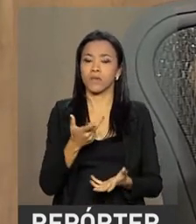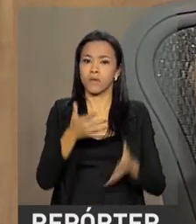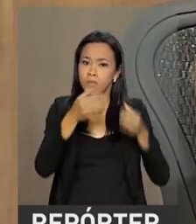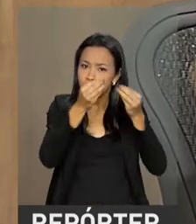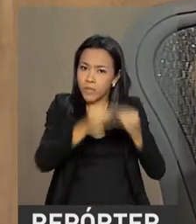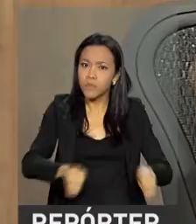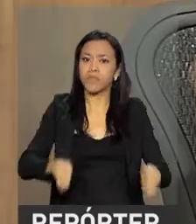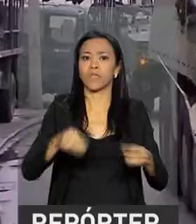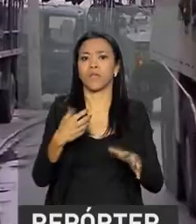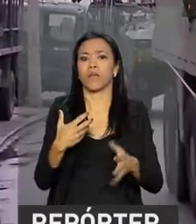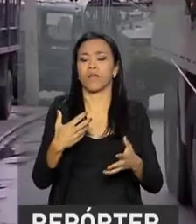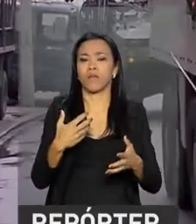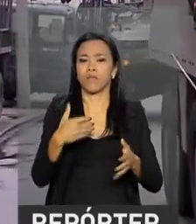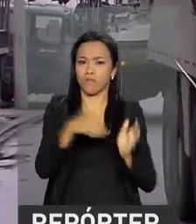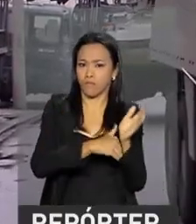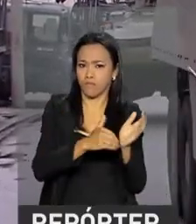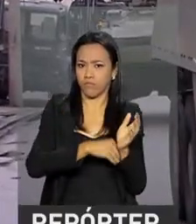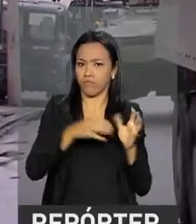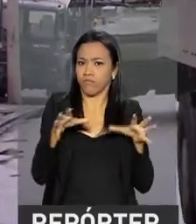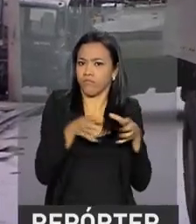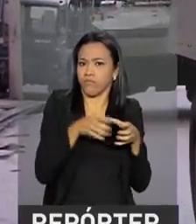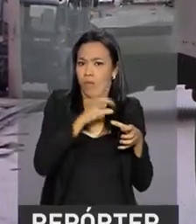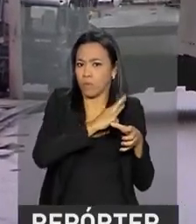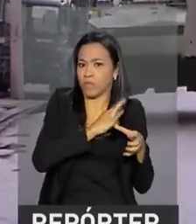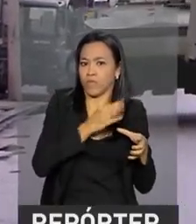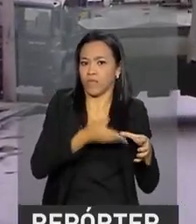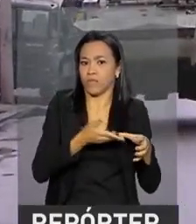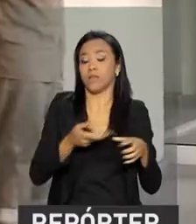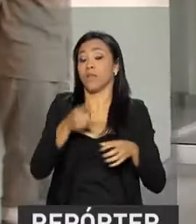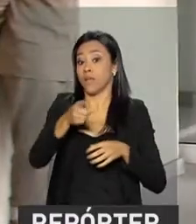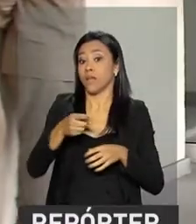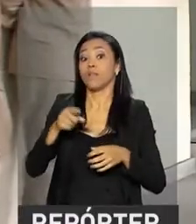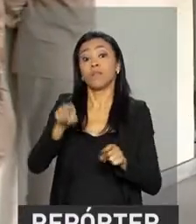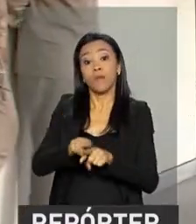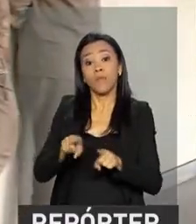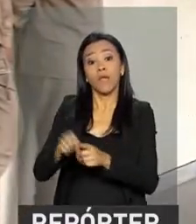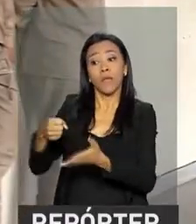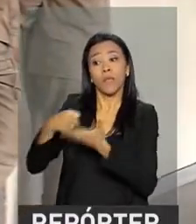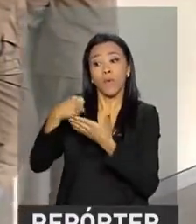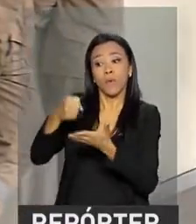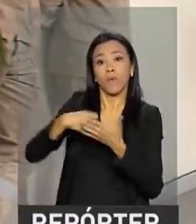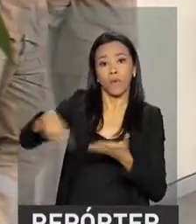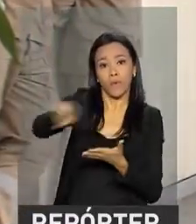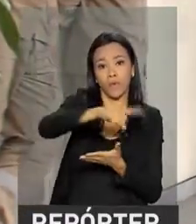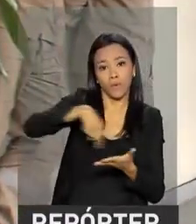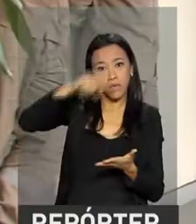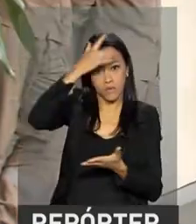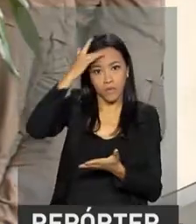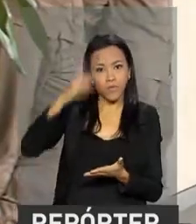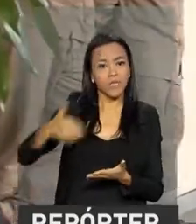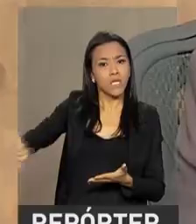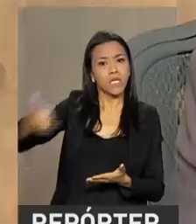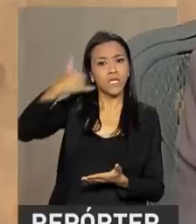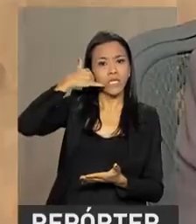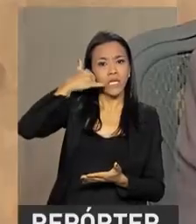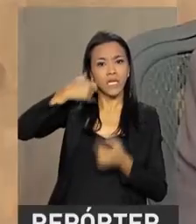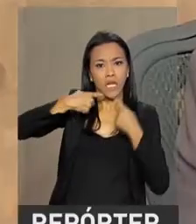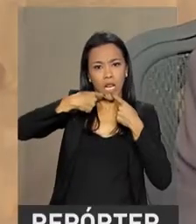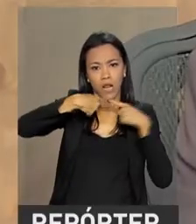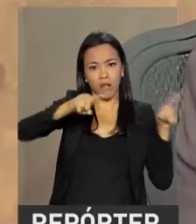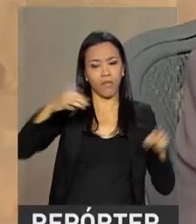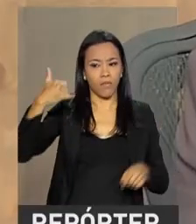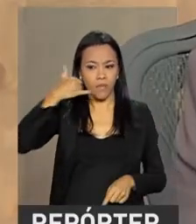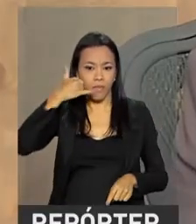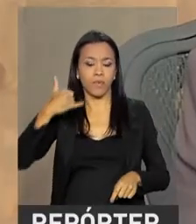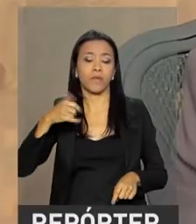obtenção do fator surpresa. A polícia destaca a ajuda da população na prisão de criminosos por meio do Disque Denúncia. Para o